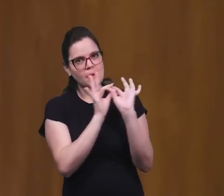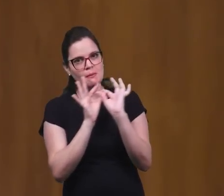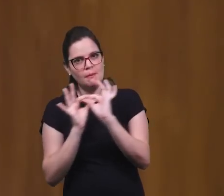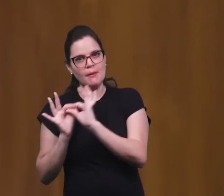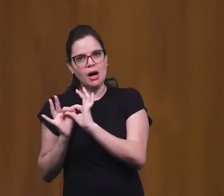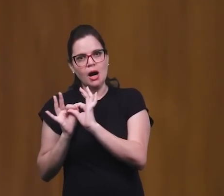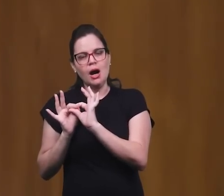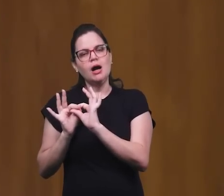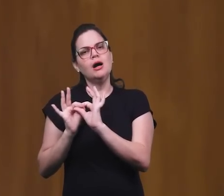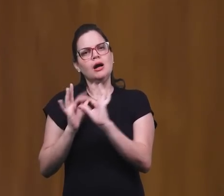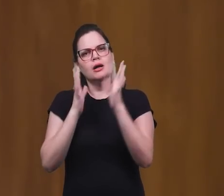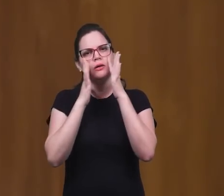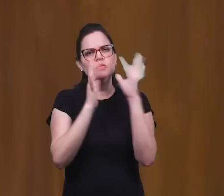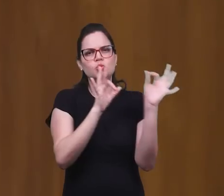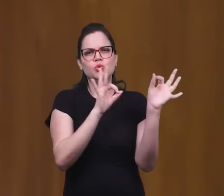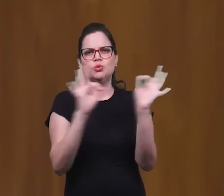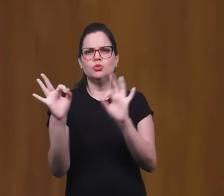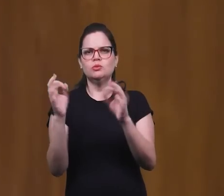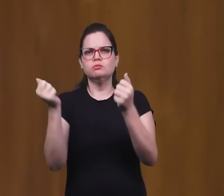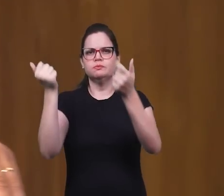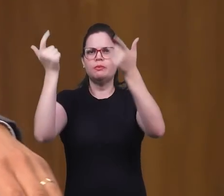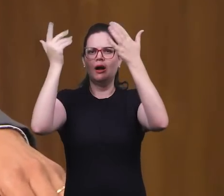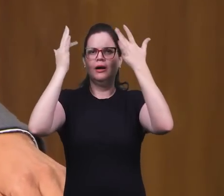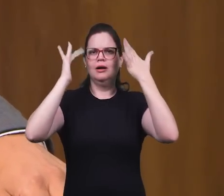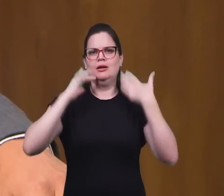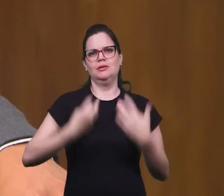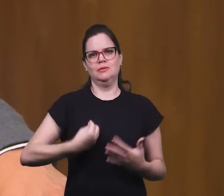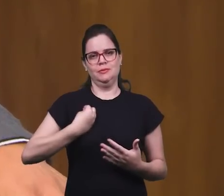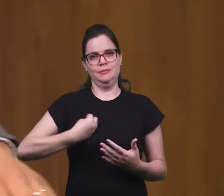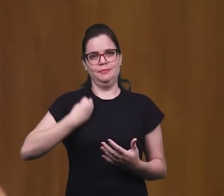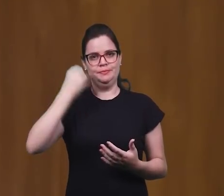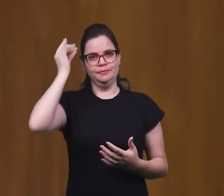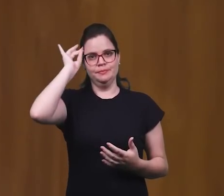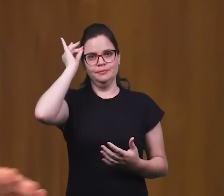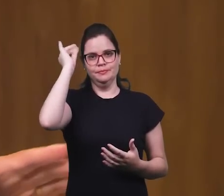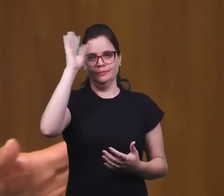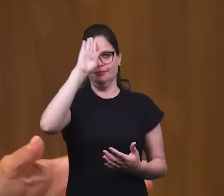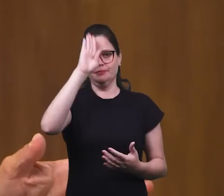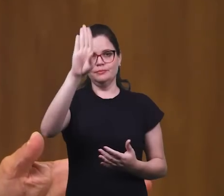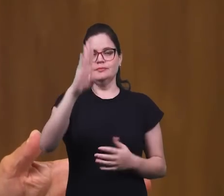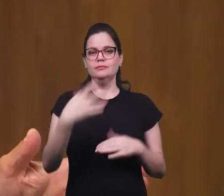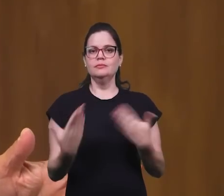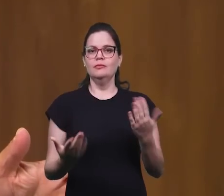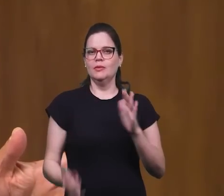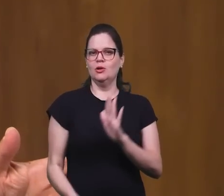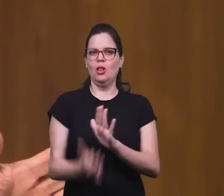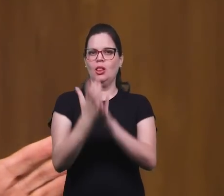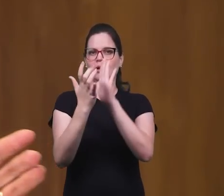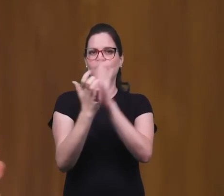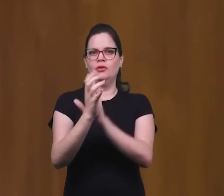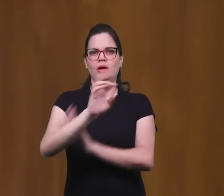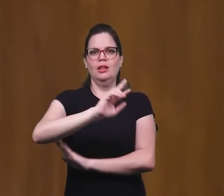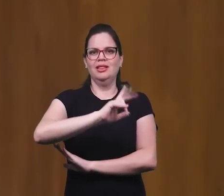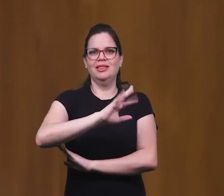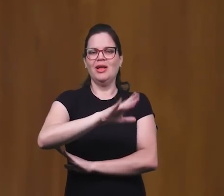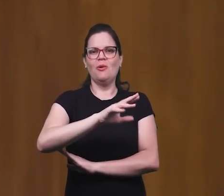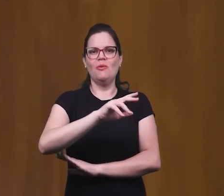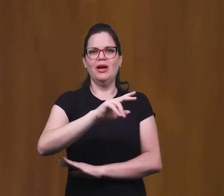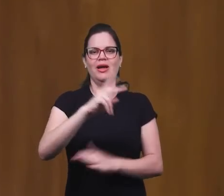um benefício muito grande para a nossa vida espiritual, principalmente. Então ele não pode ser algo